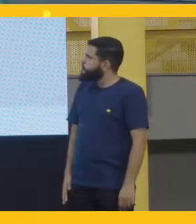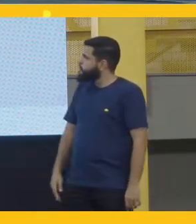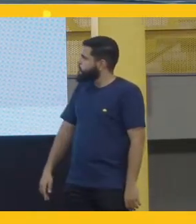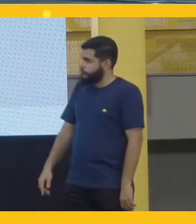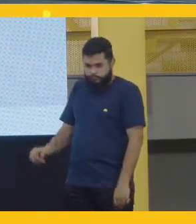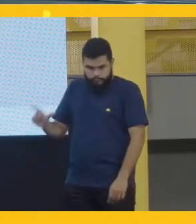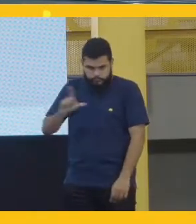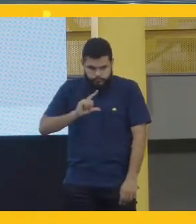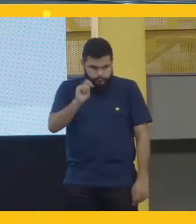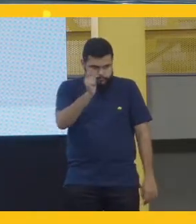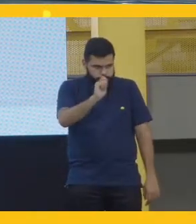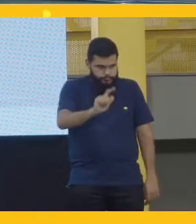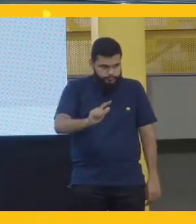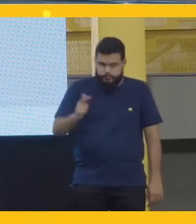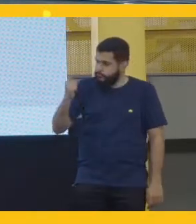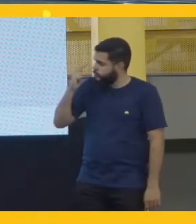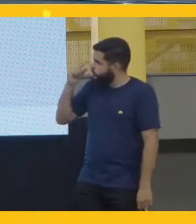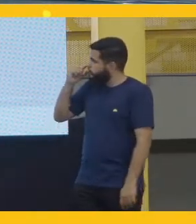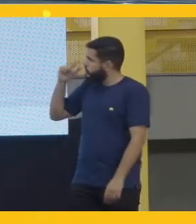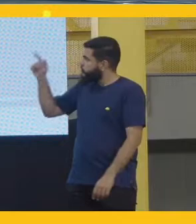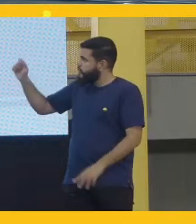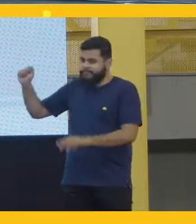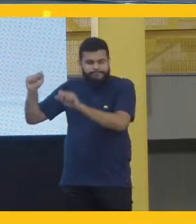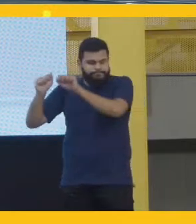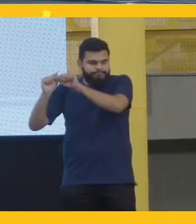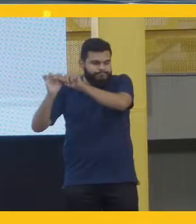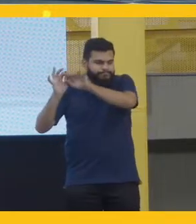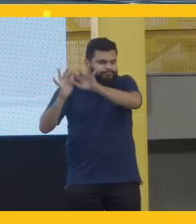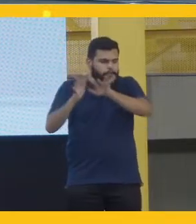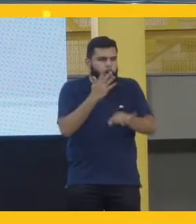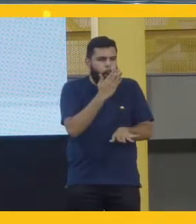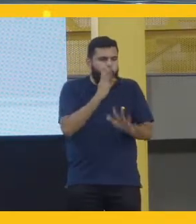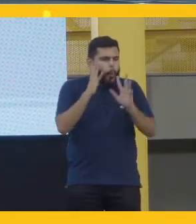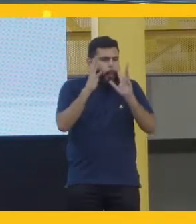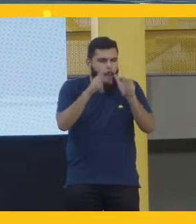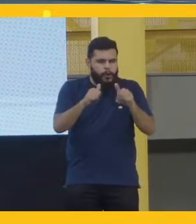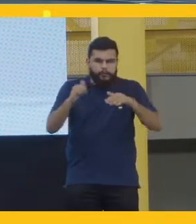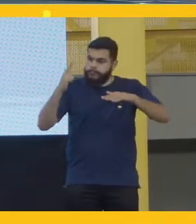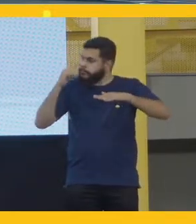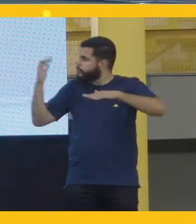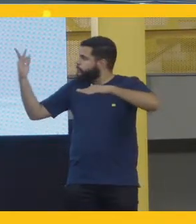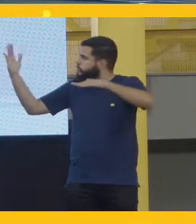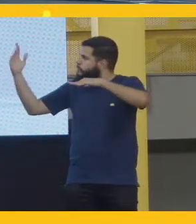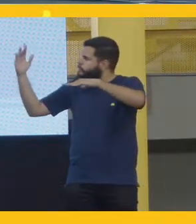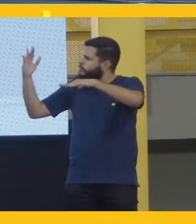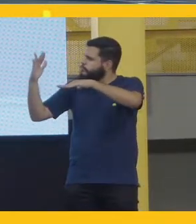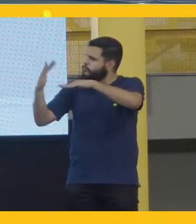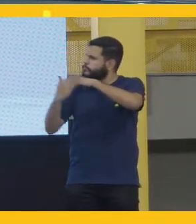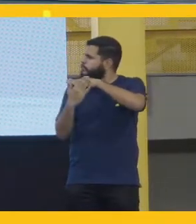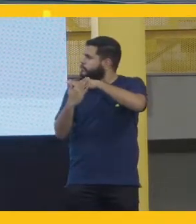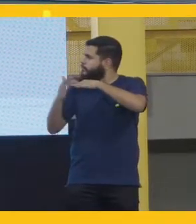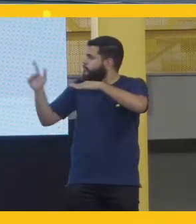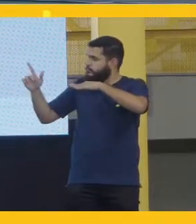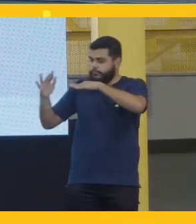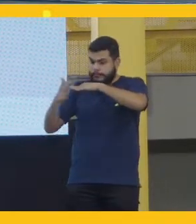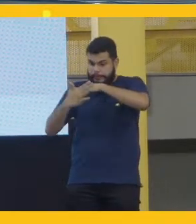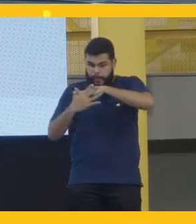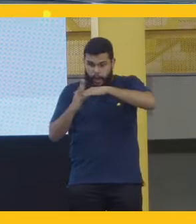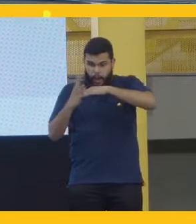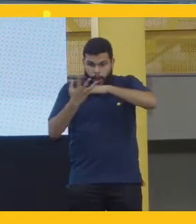Quando eu tenho um objeto azul, eu jogo todas as cores, ou seja, o branco, mas ele absorve